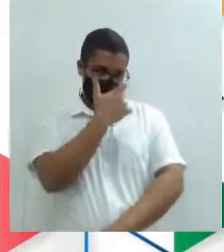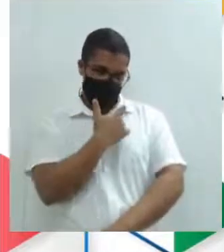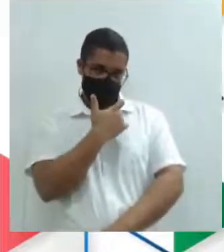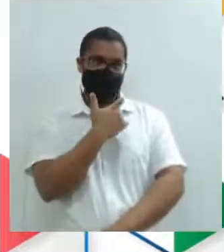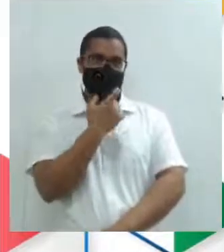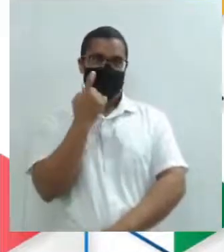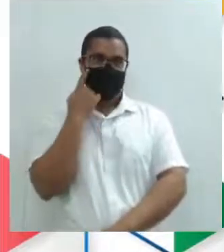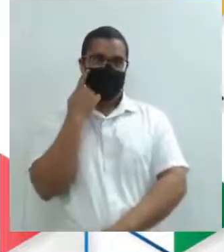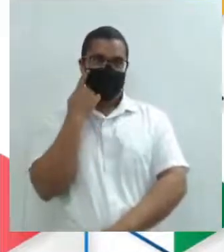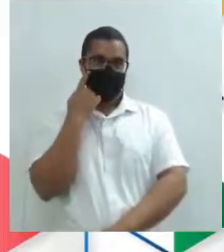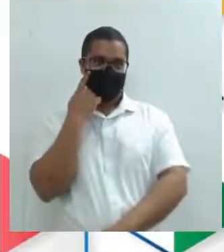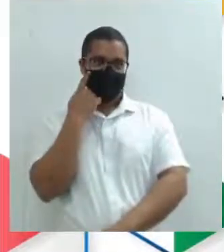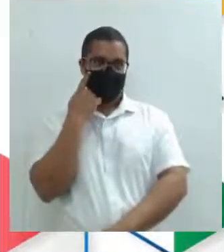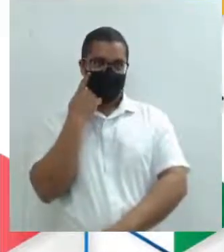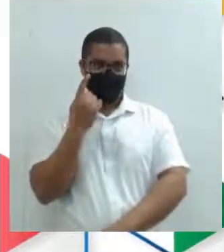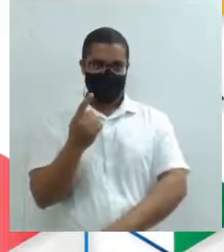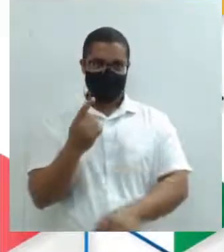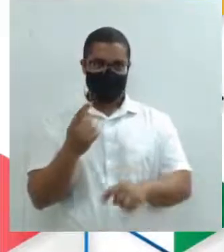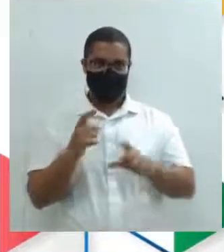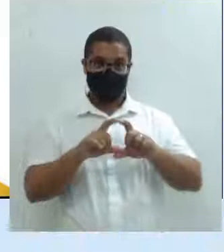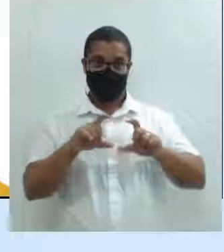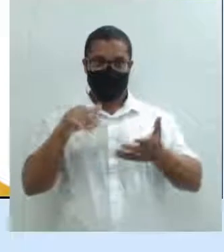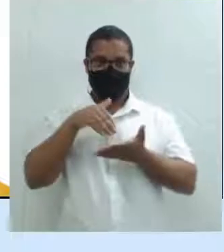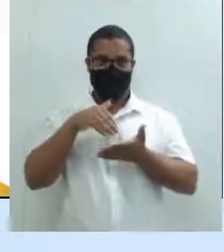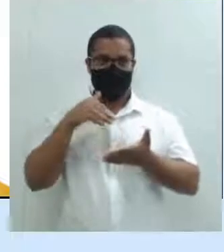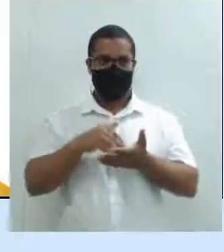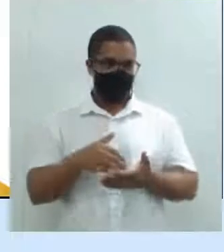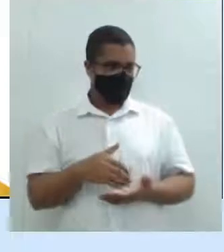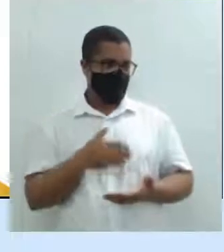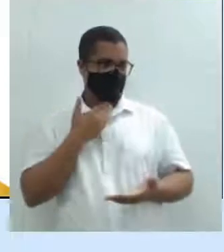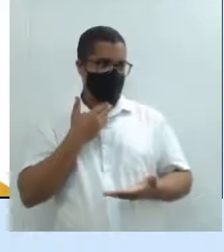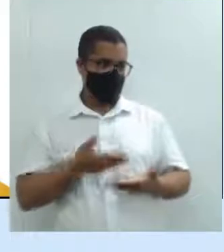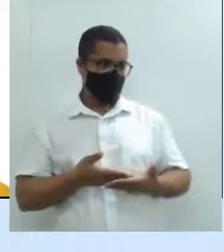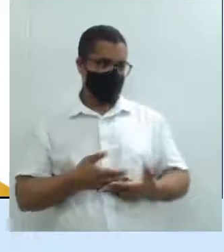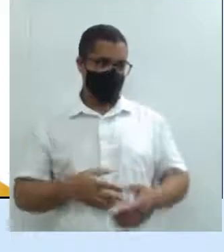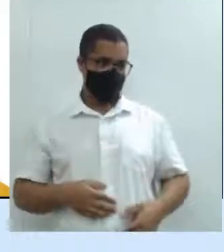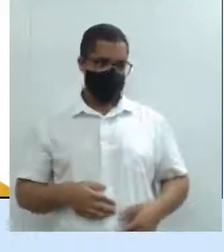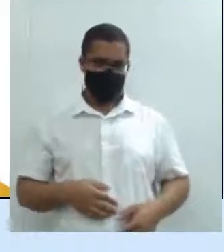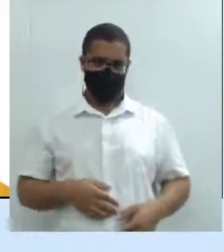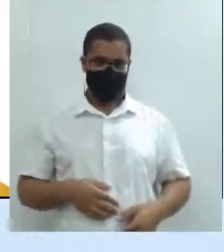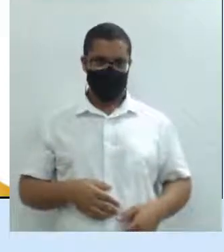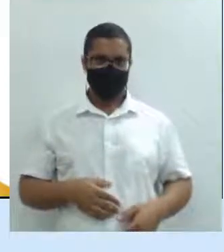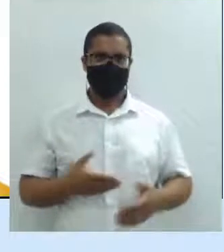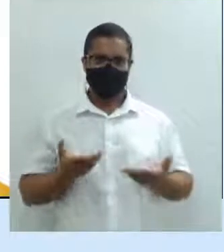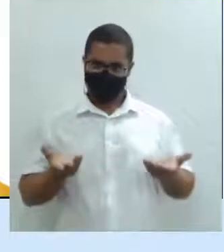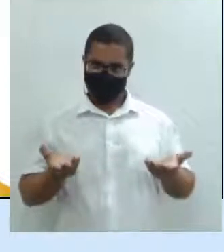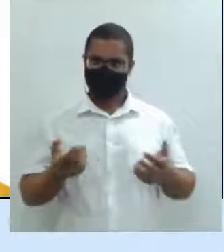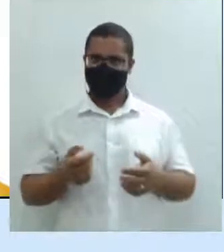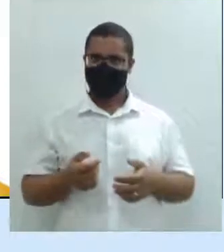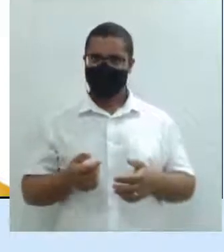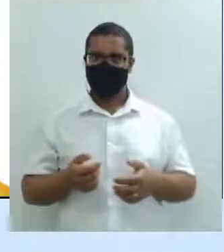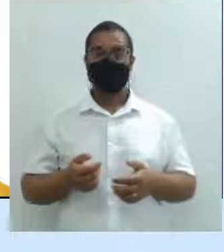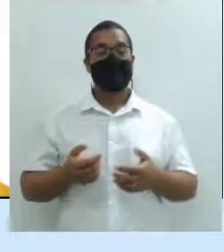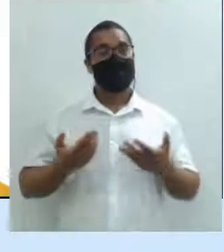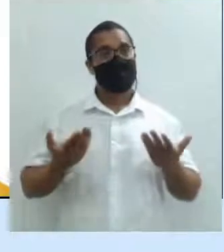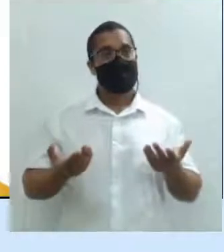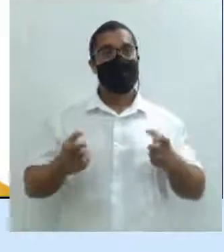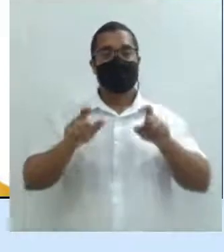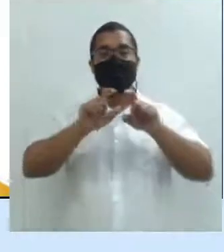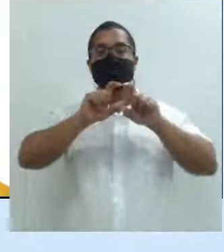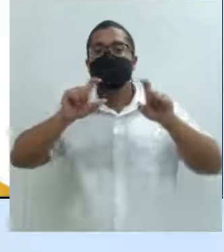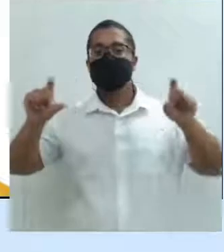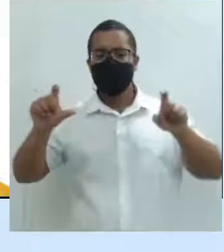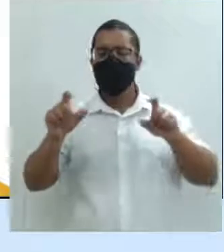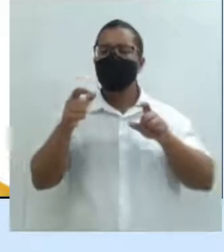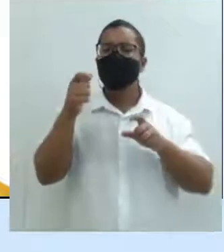Aquele fundo, né, de surpresa, de susto, né? Bom, no meme ao lado há